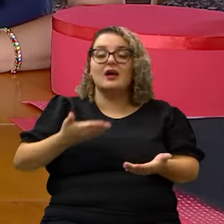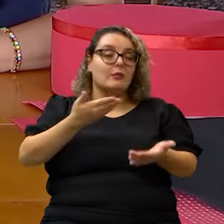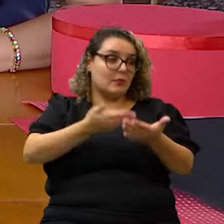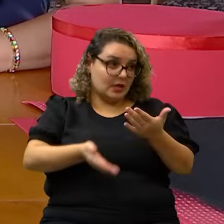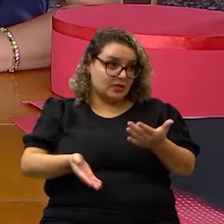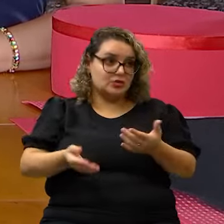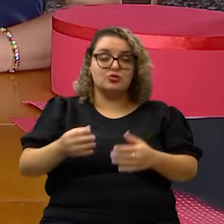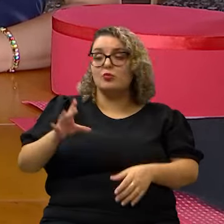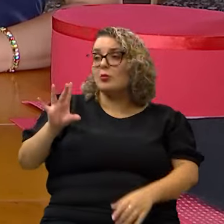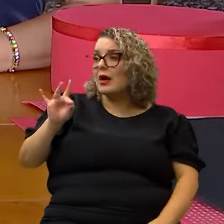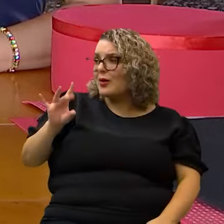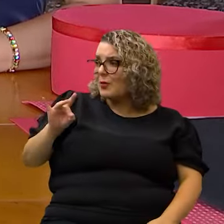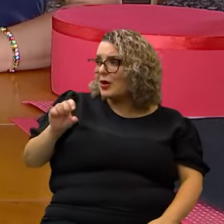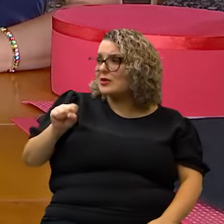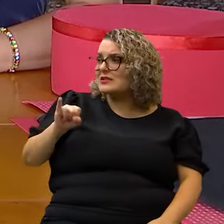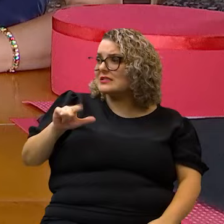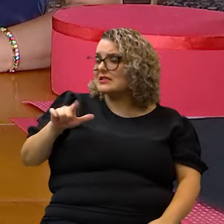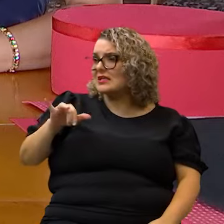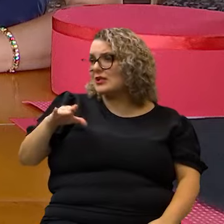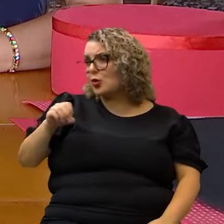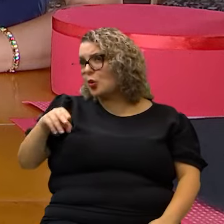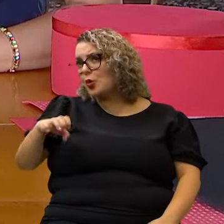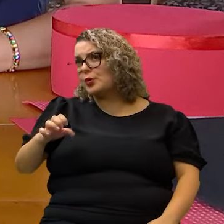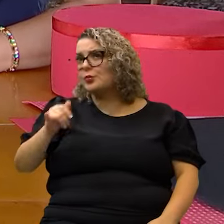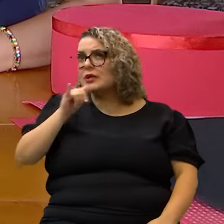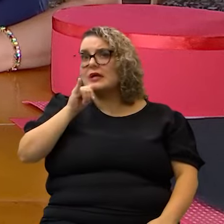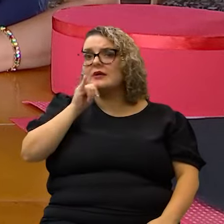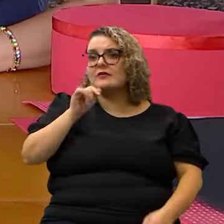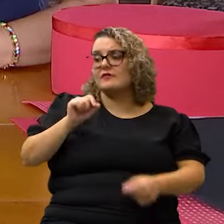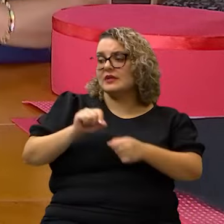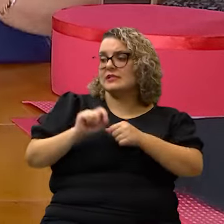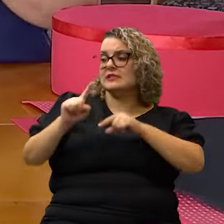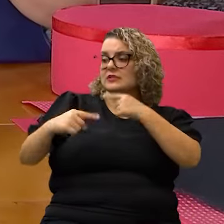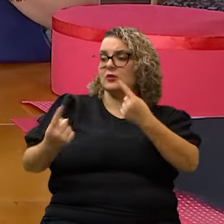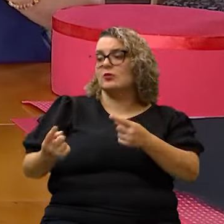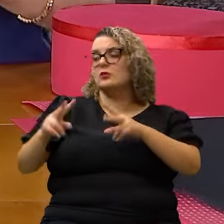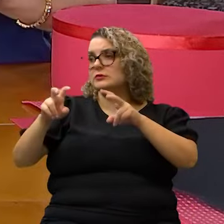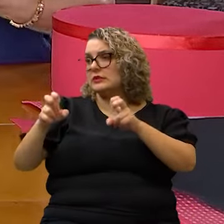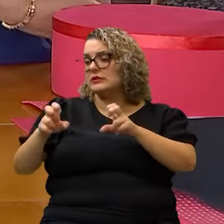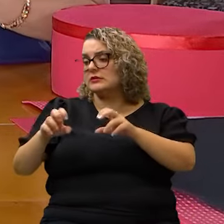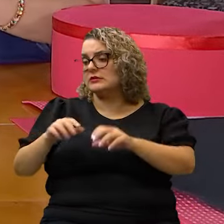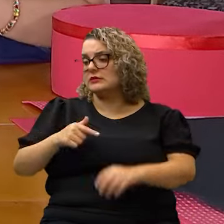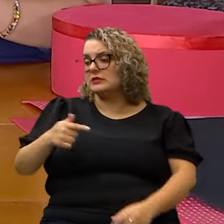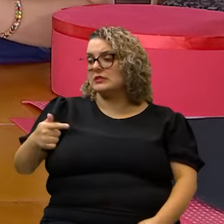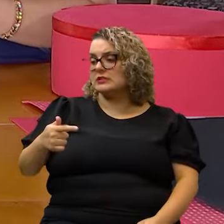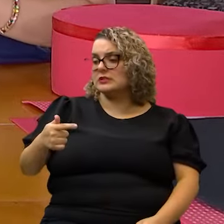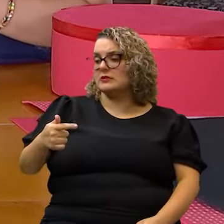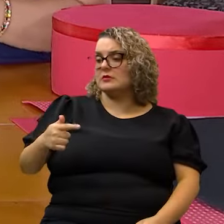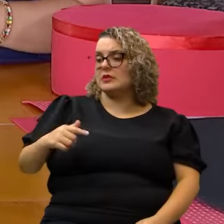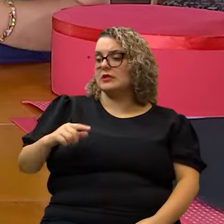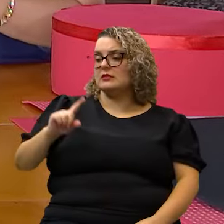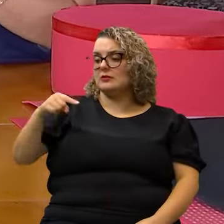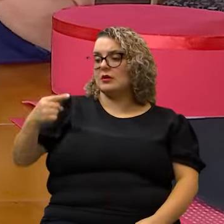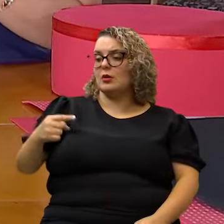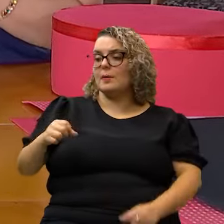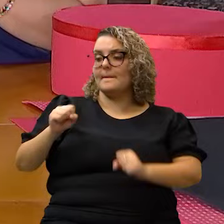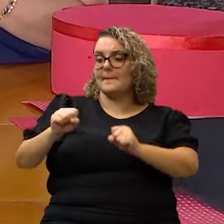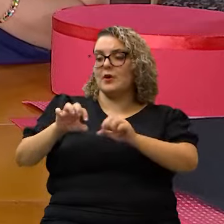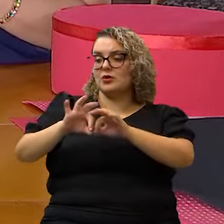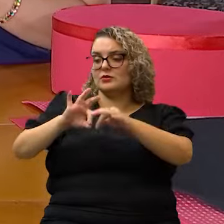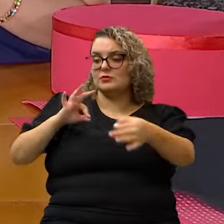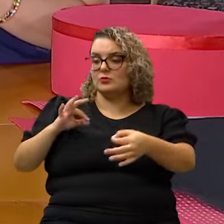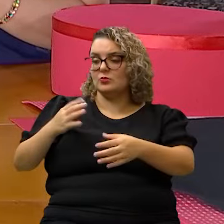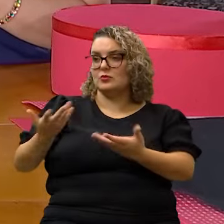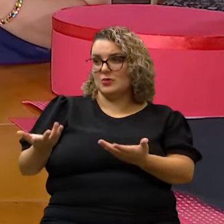dá, né? Mas passando a cola de silicone, por exemplo, eu quero fazer outro tema semana que vem. Eu posso desfazer esse e fazer outro